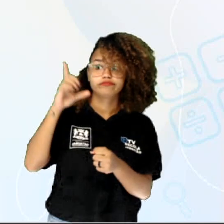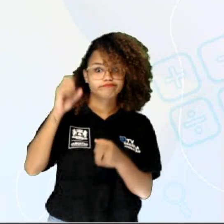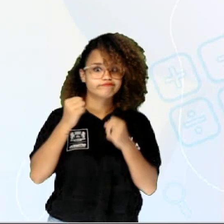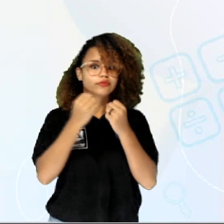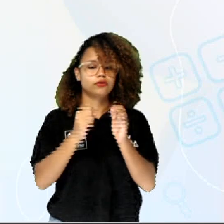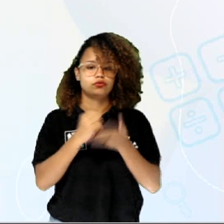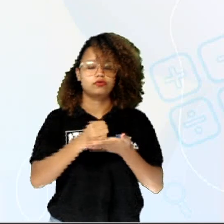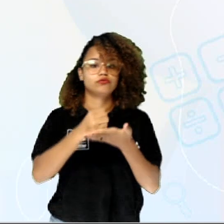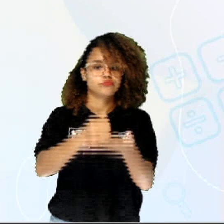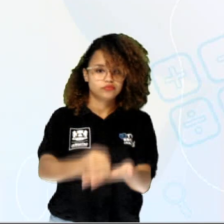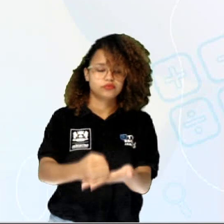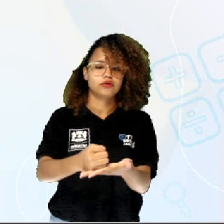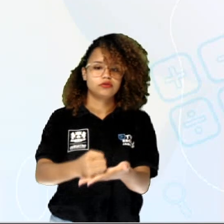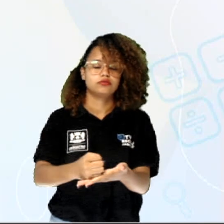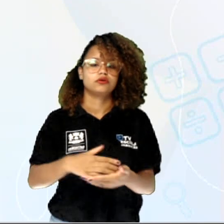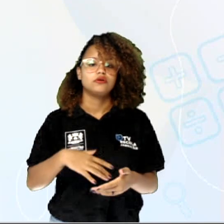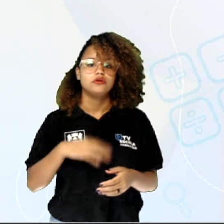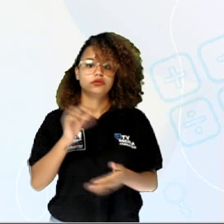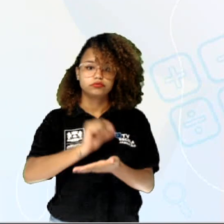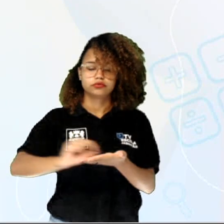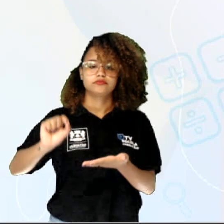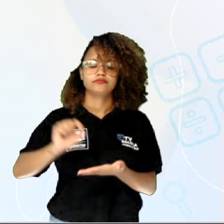240. Então 120x igual a